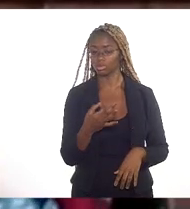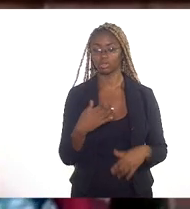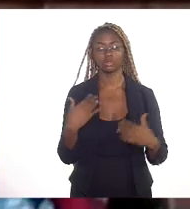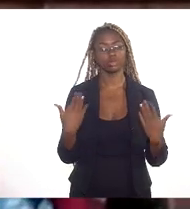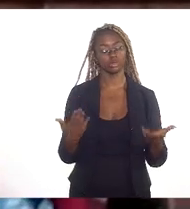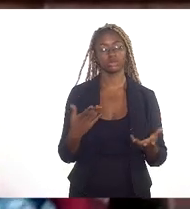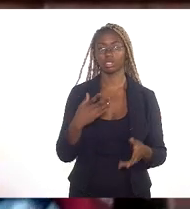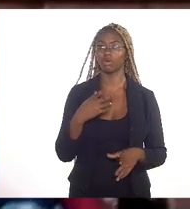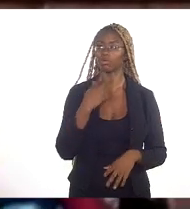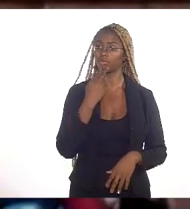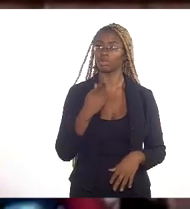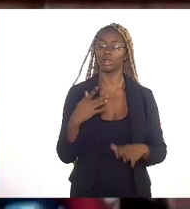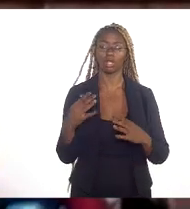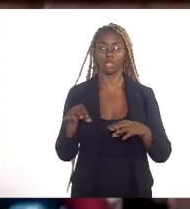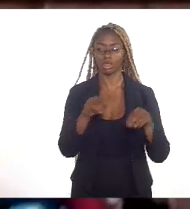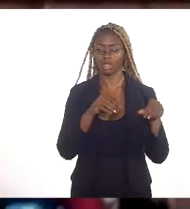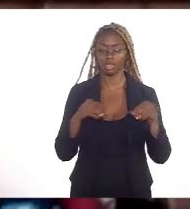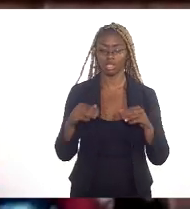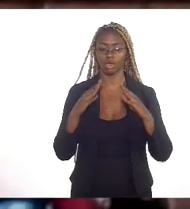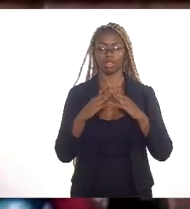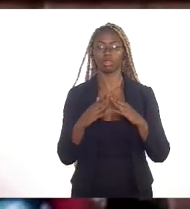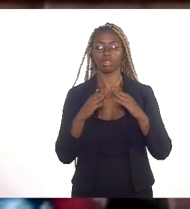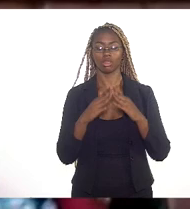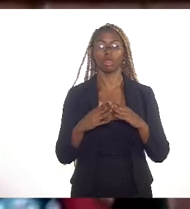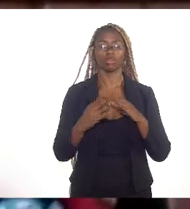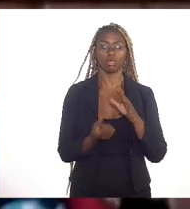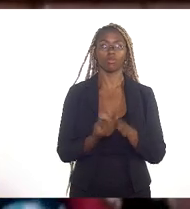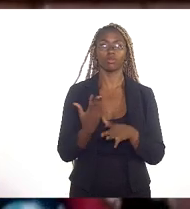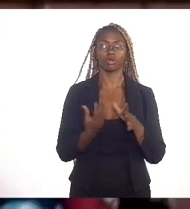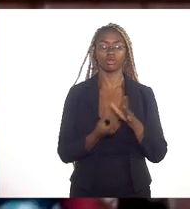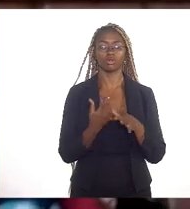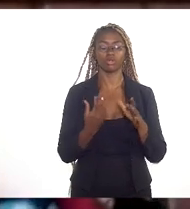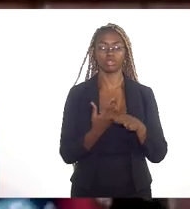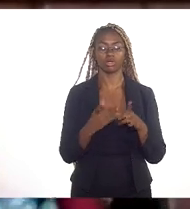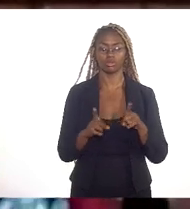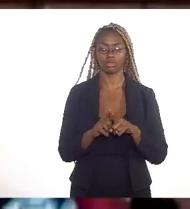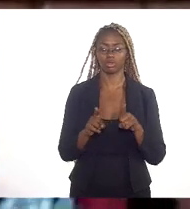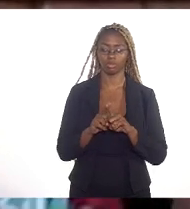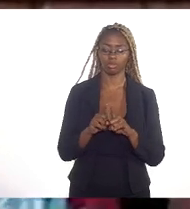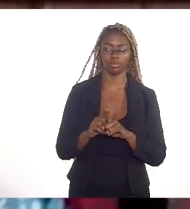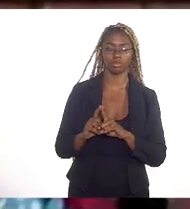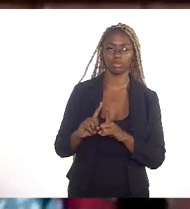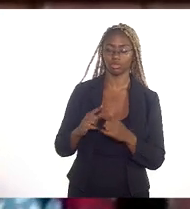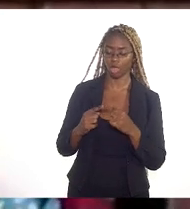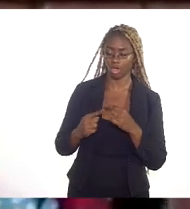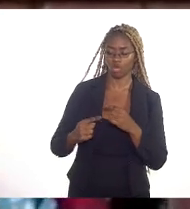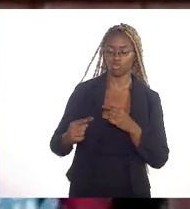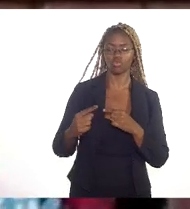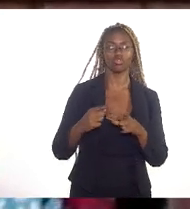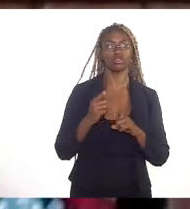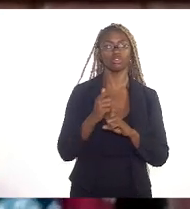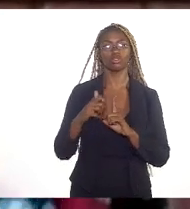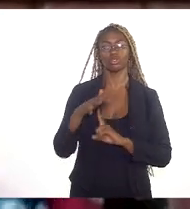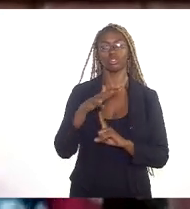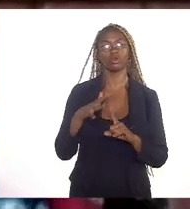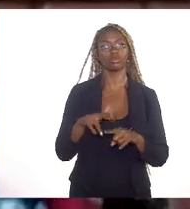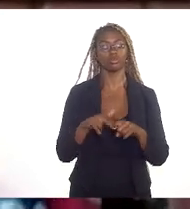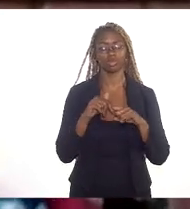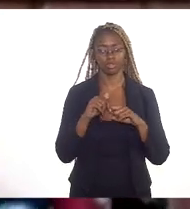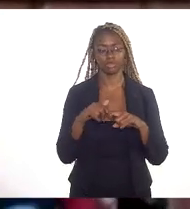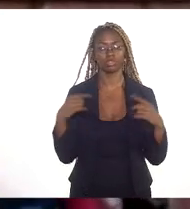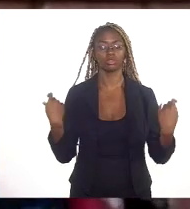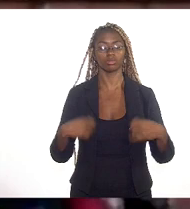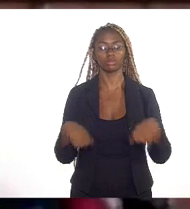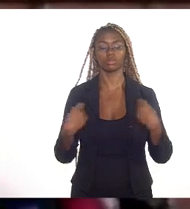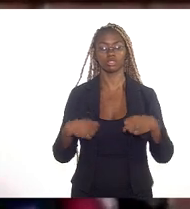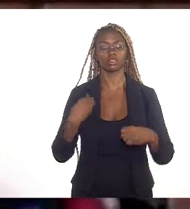a terra e moradia como meio de produção, de reprodução social. Por essa razão, é necessário que seja